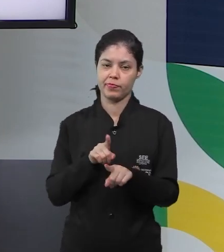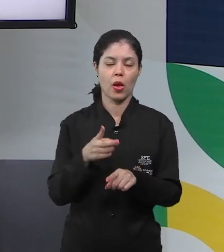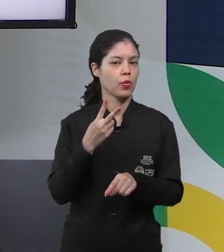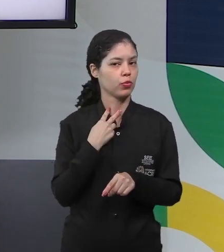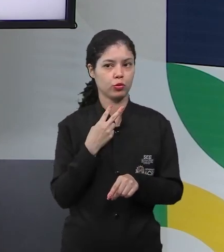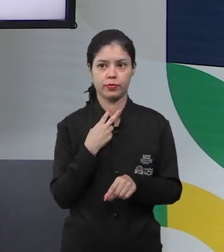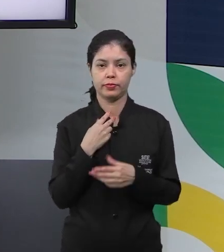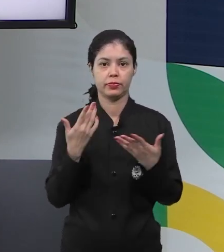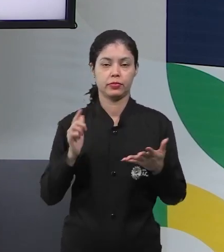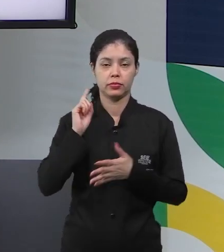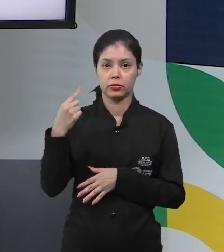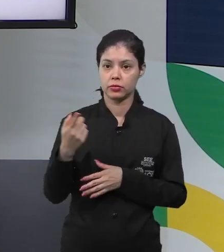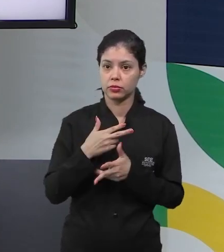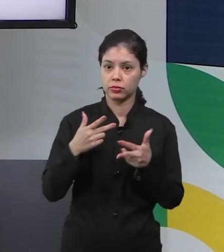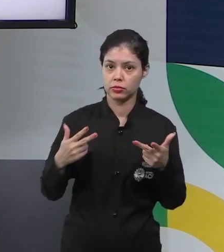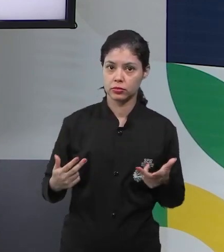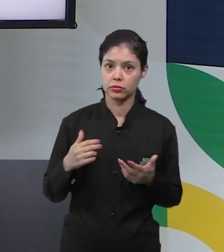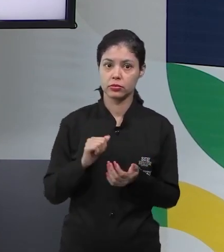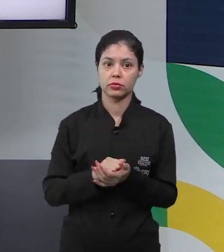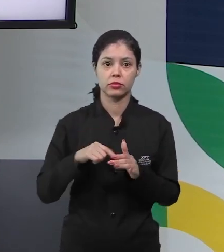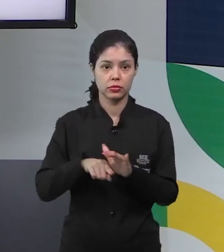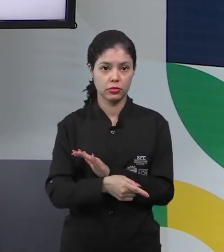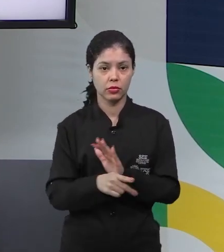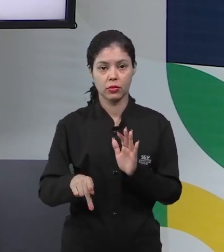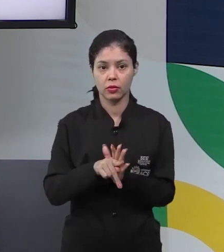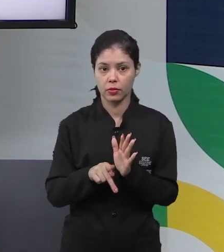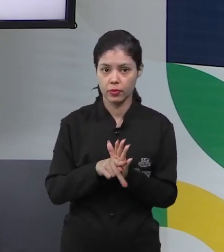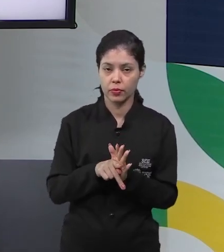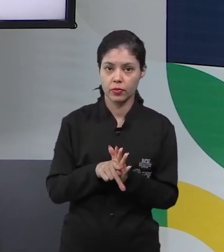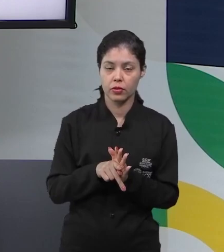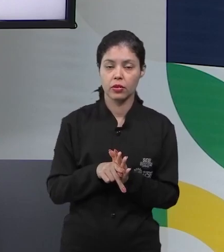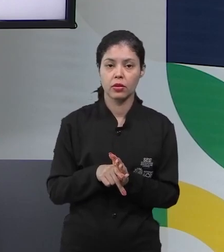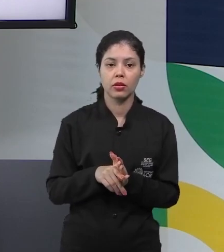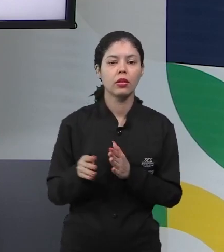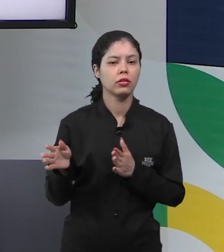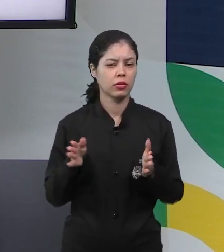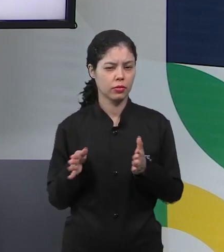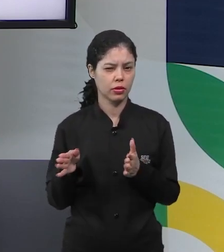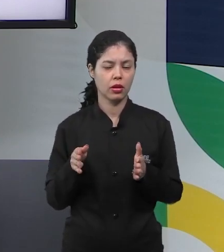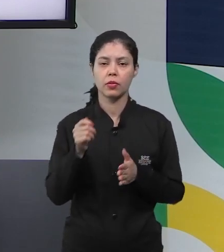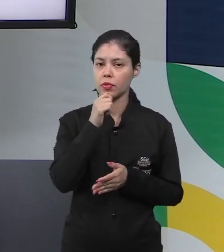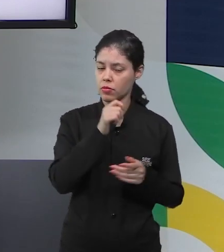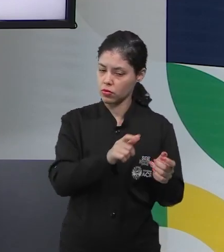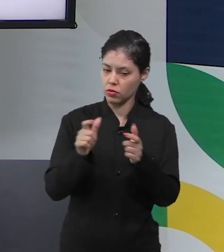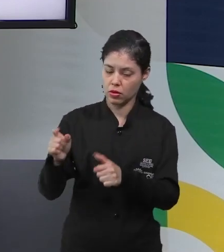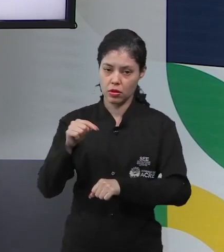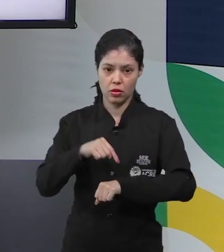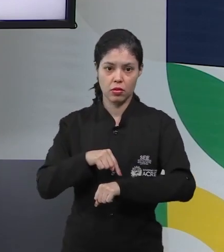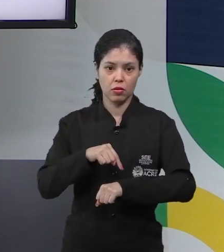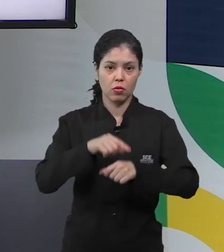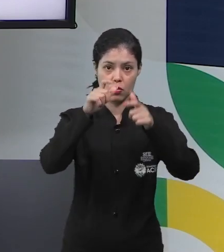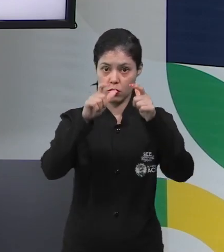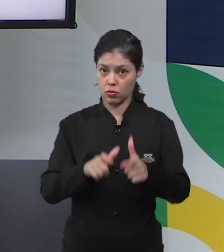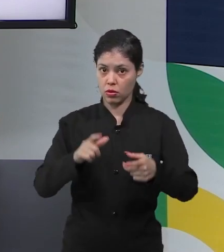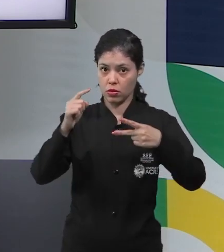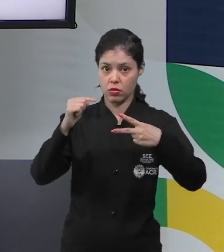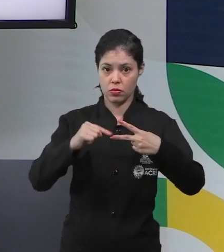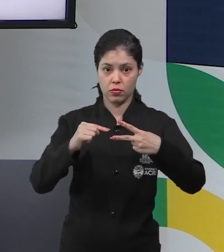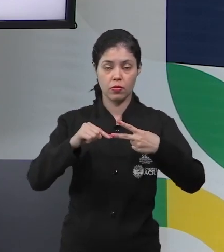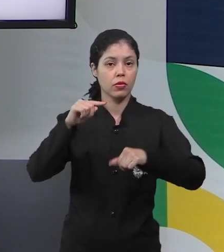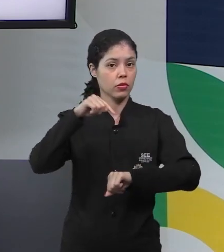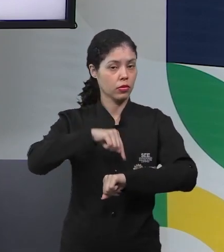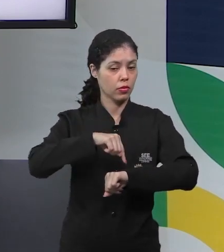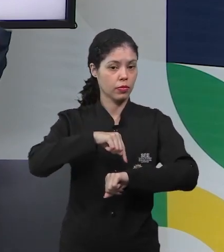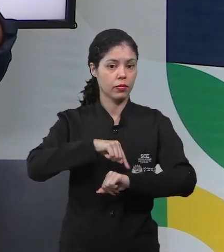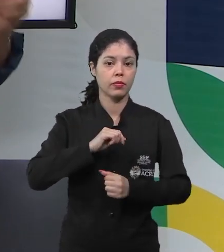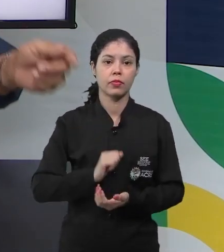ter daquelas coisas que estão dentro das formas puras de sensibilidade, que são espaço e tempo. Portanto, o estudo da